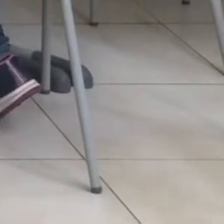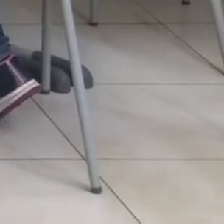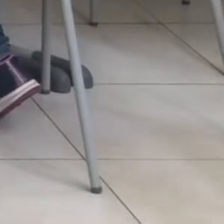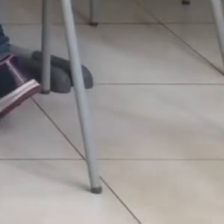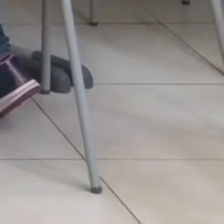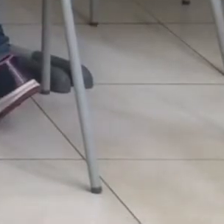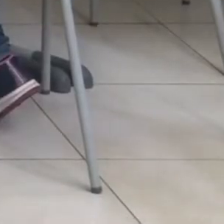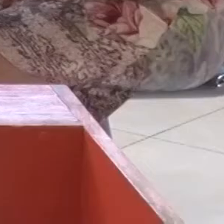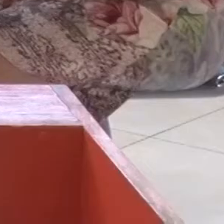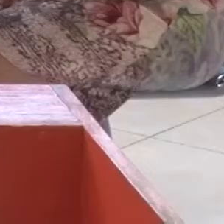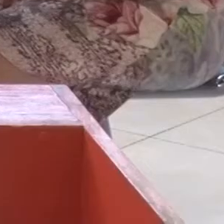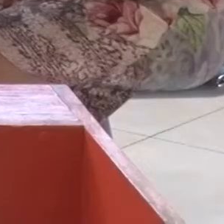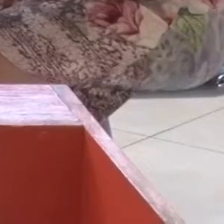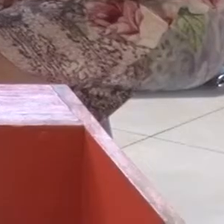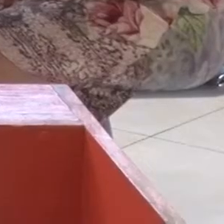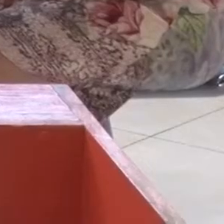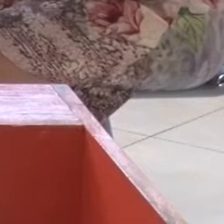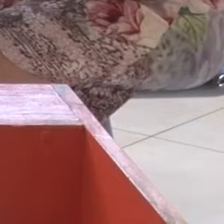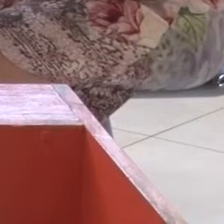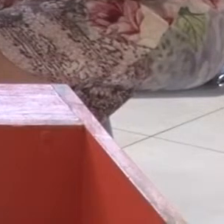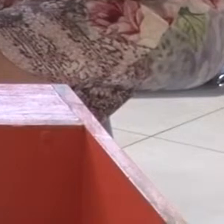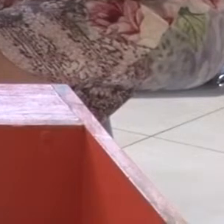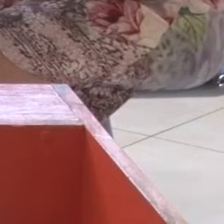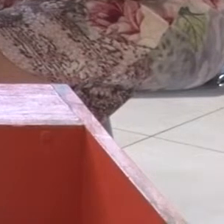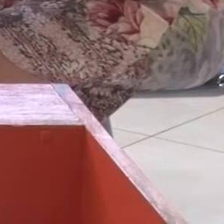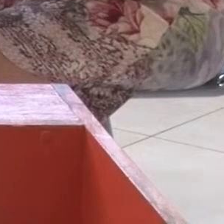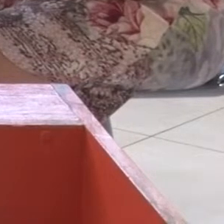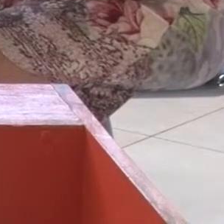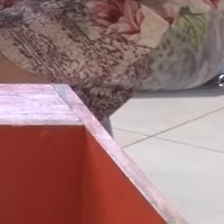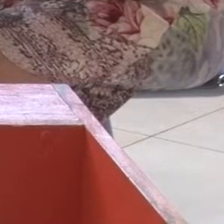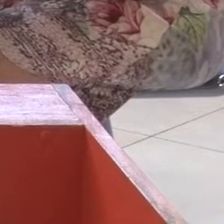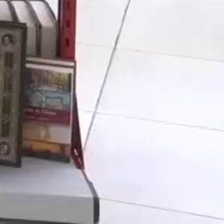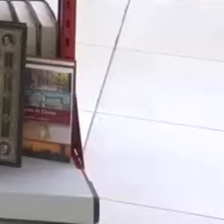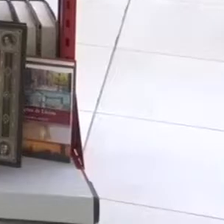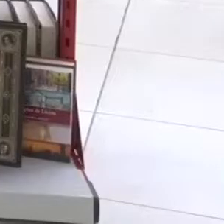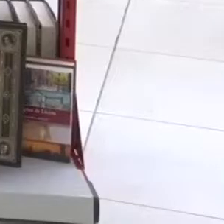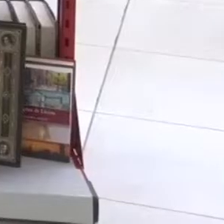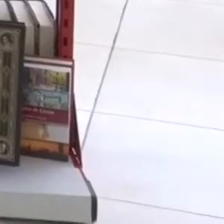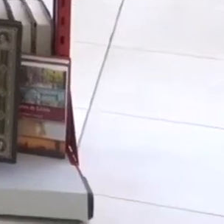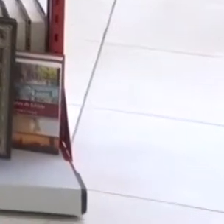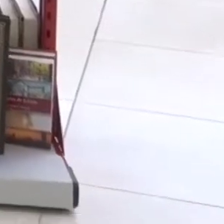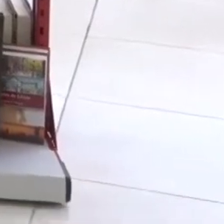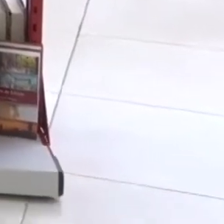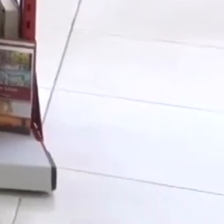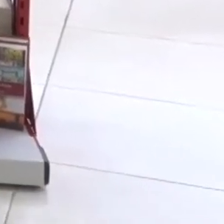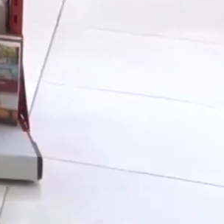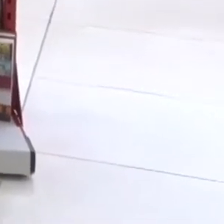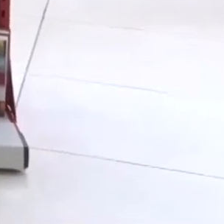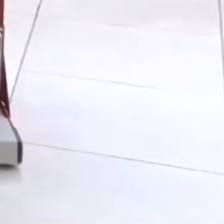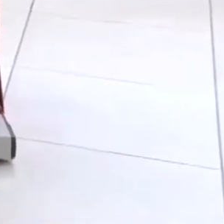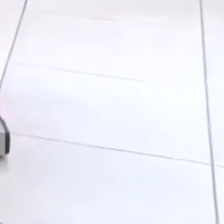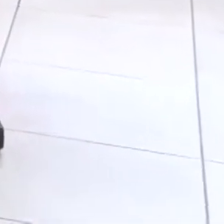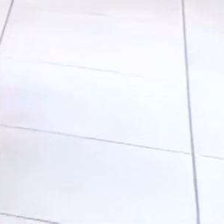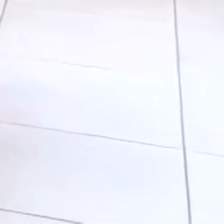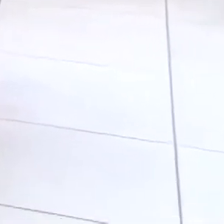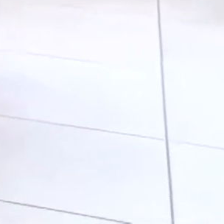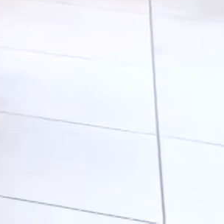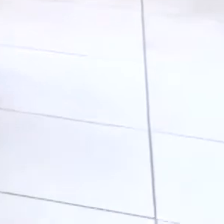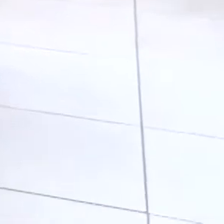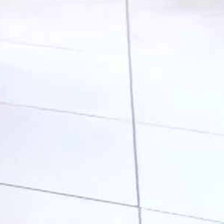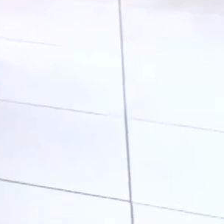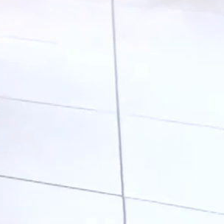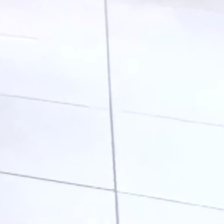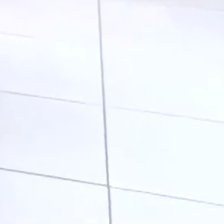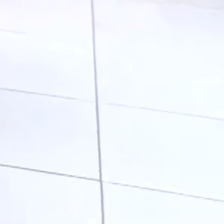4.000 associados que podem fazer pesquisa e retirar livros. Para se associar, são necessários comprovante